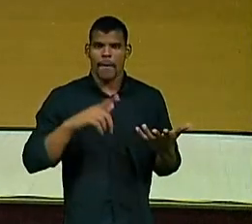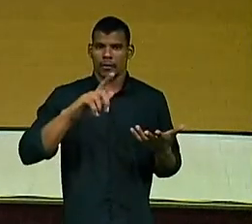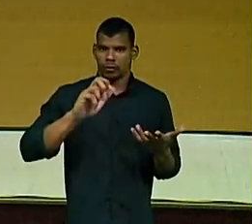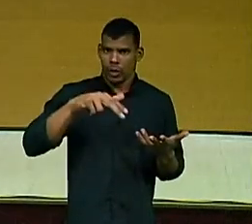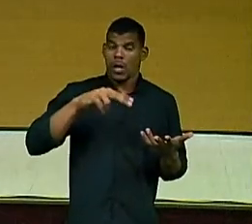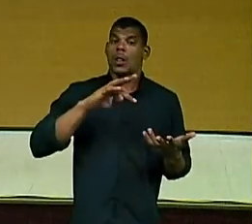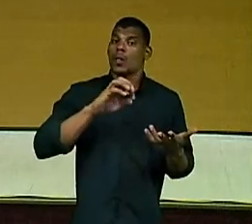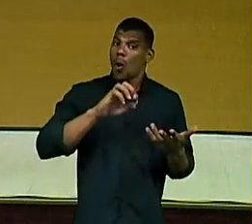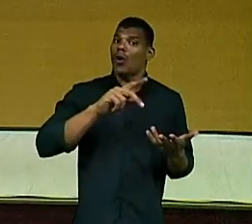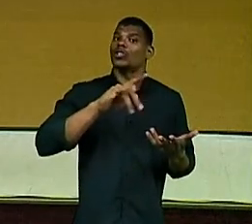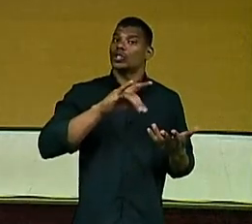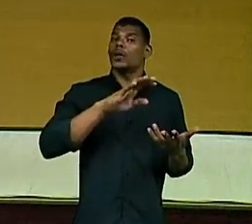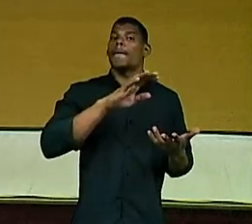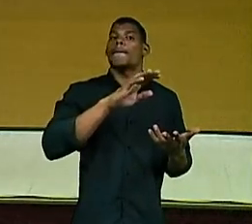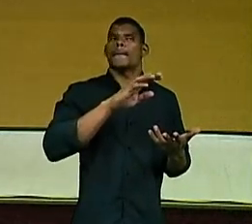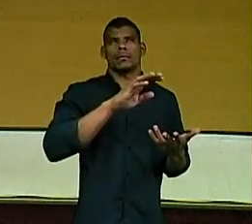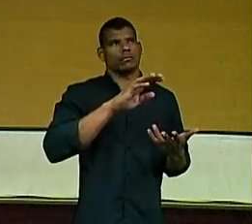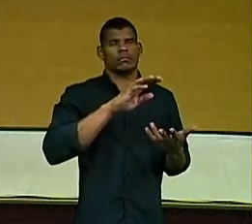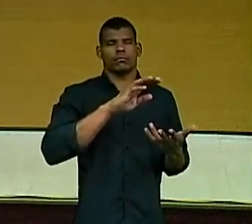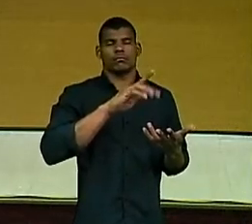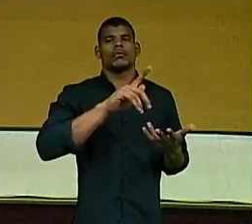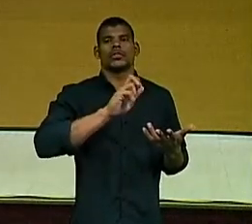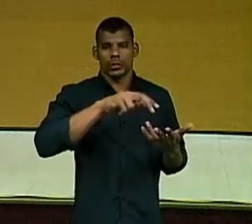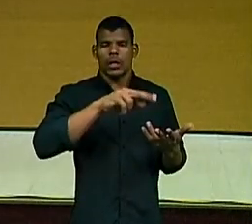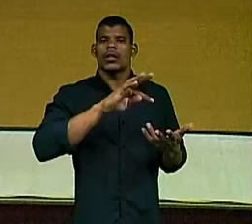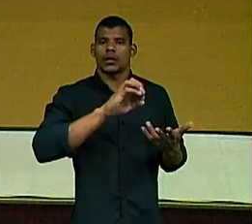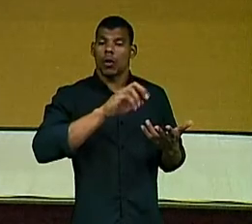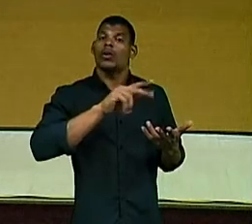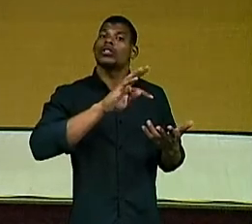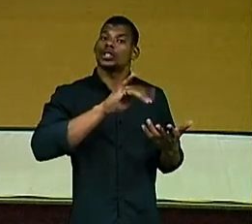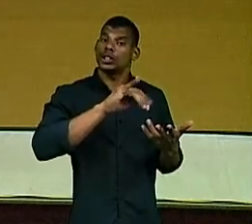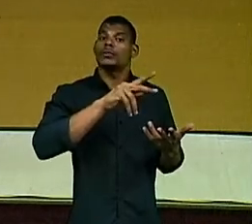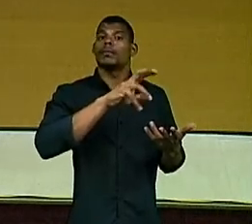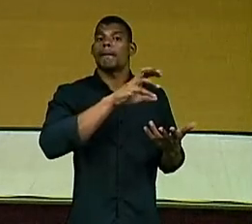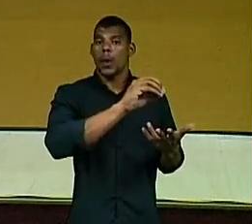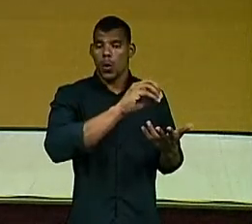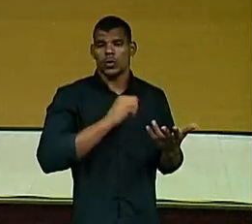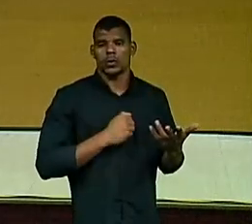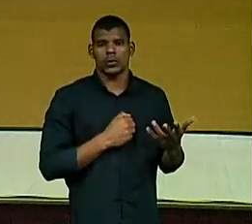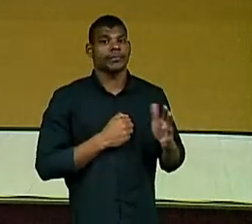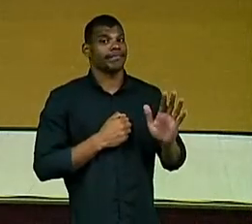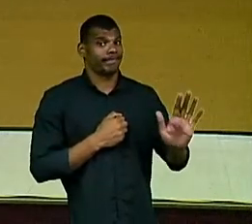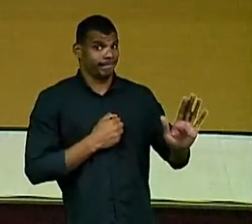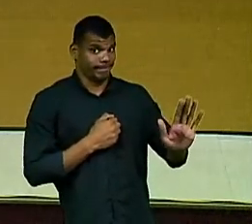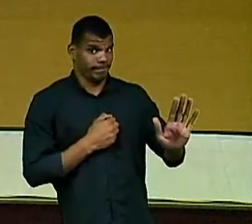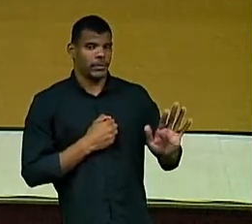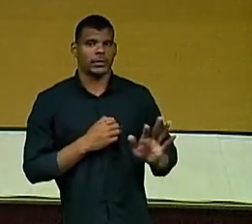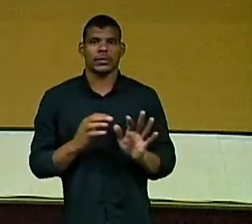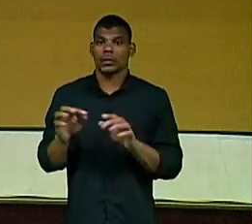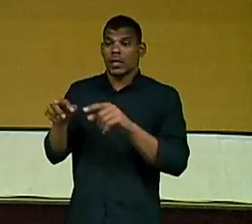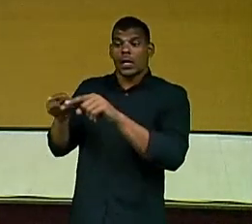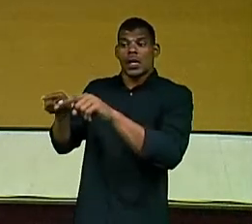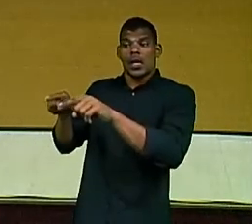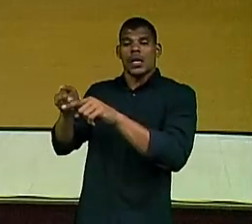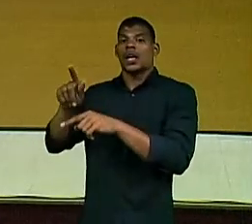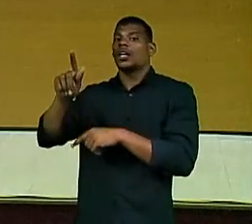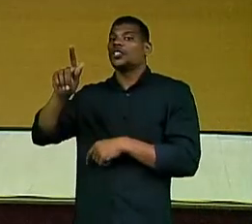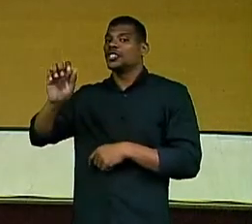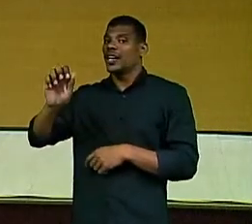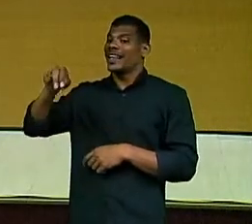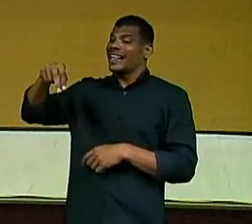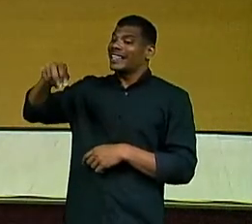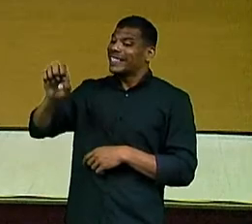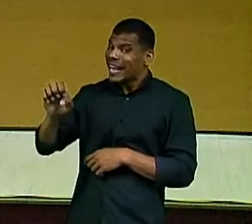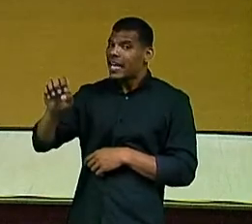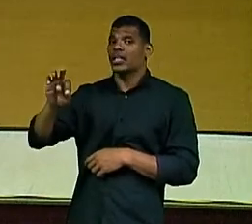organismo é o genótipo Só que tem uma expressão chamada código genético e o código genético